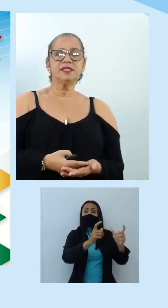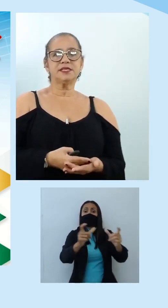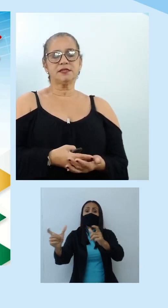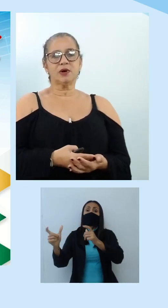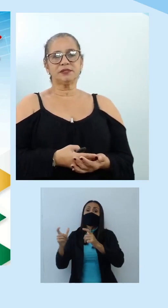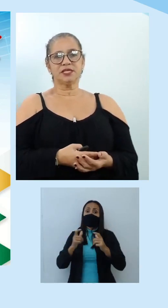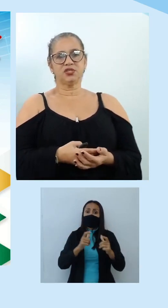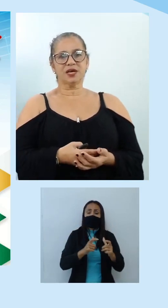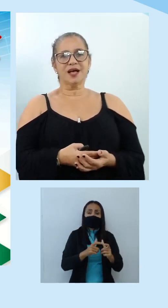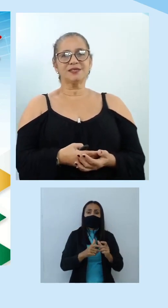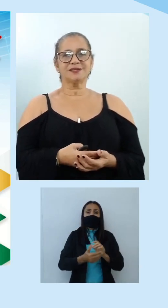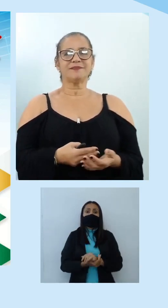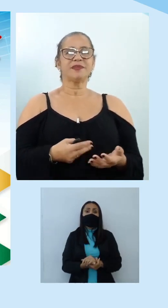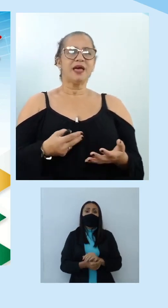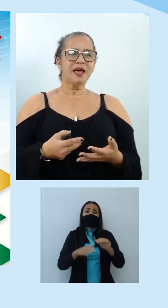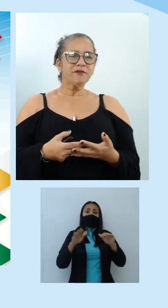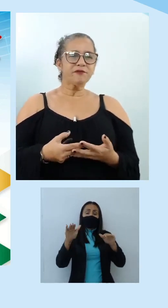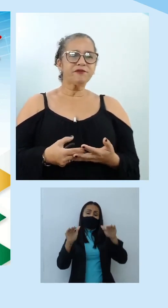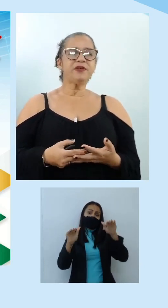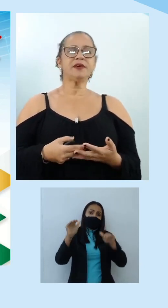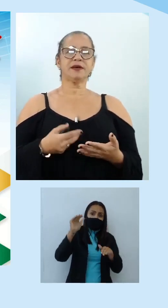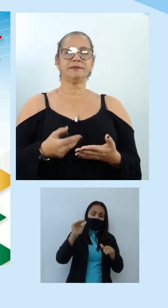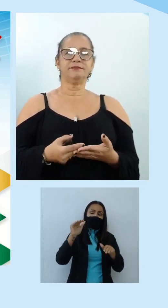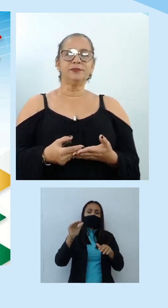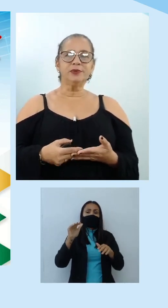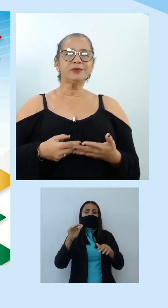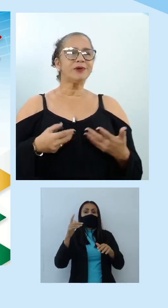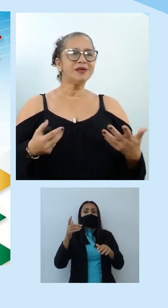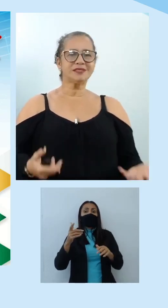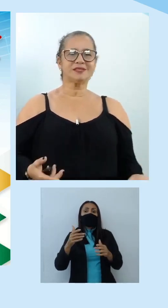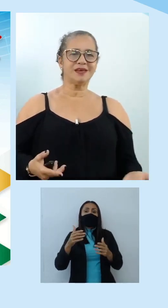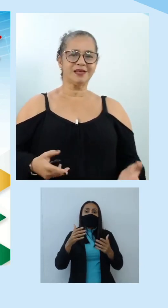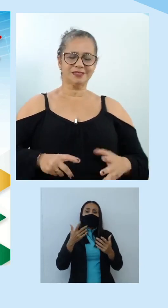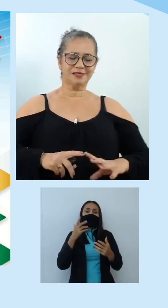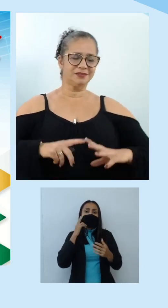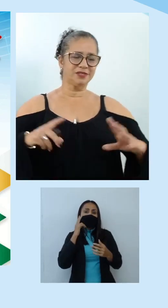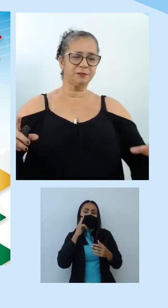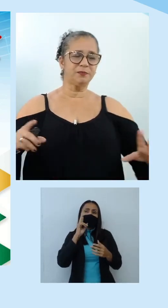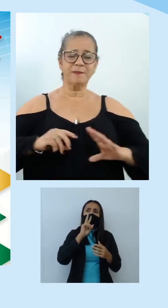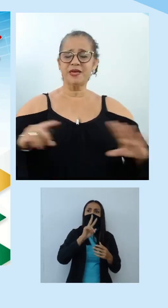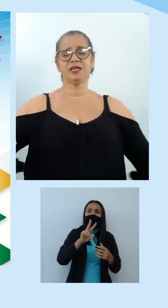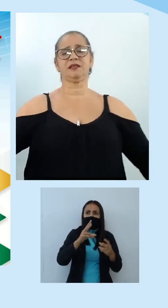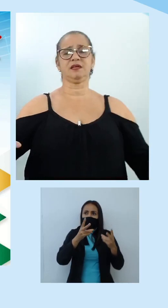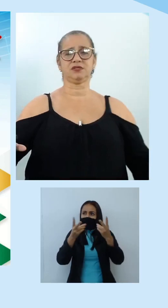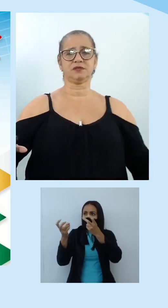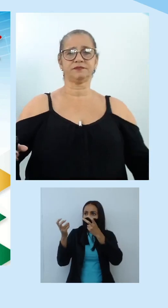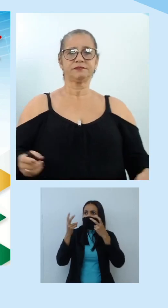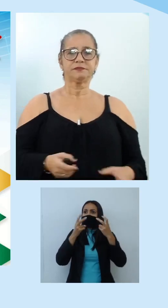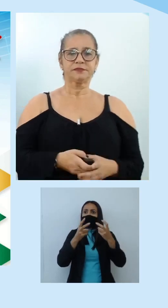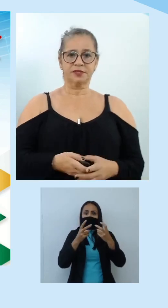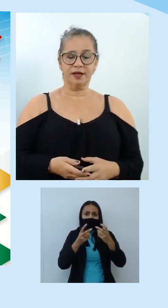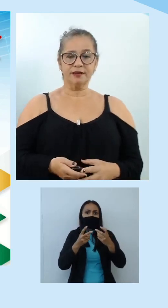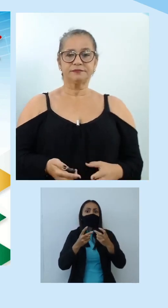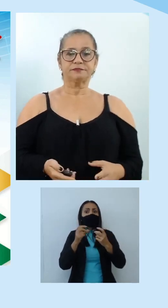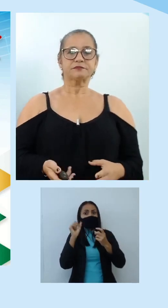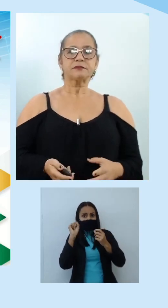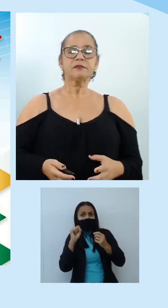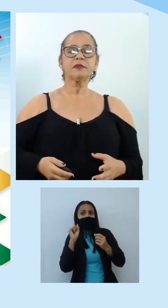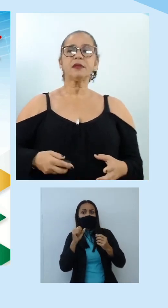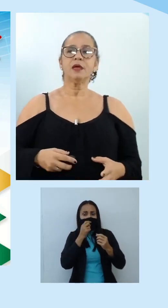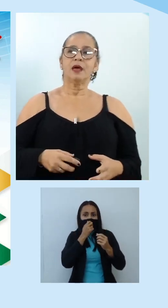que desigualdade de raça, ela fica muito a mercê, assim, tipo, é bem gritante,